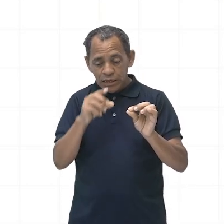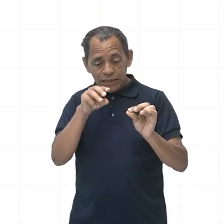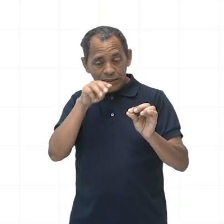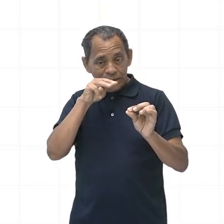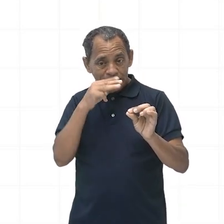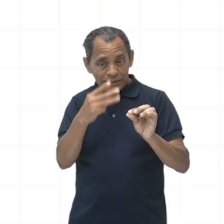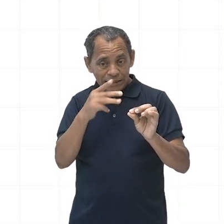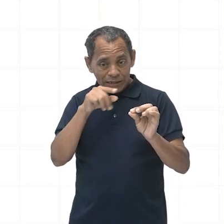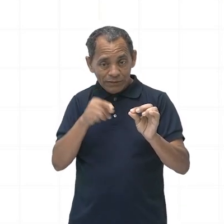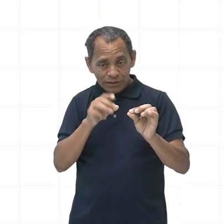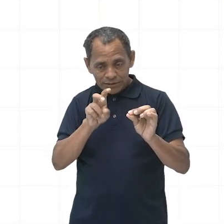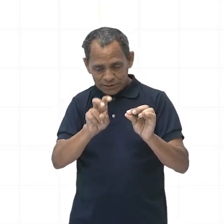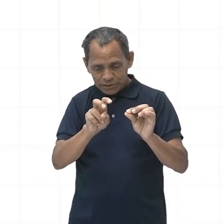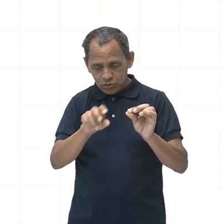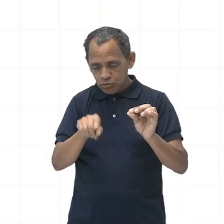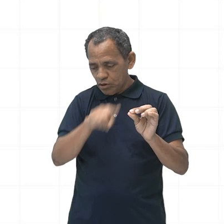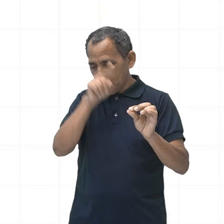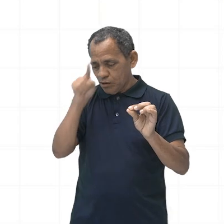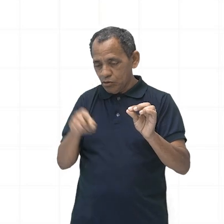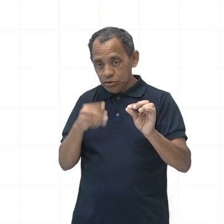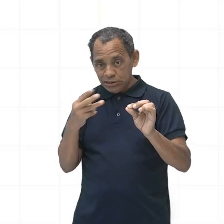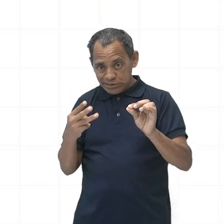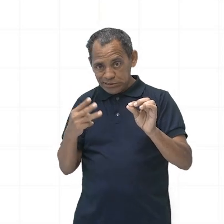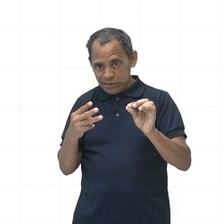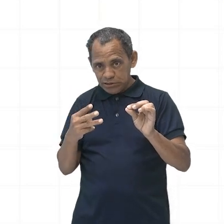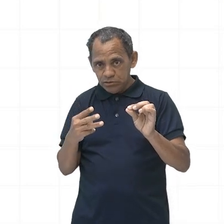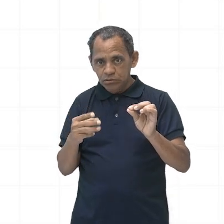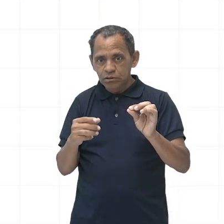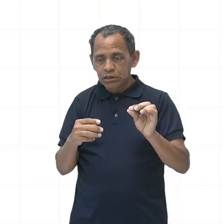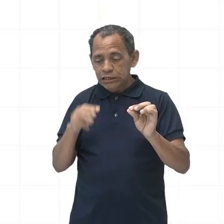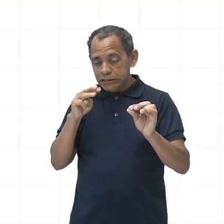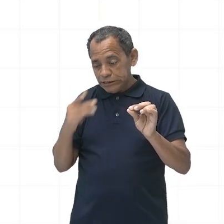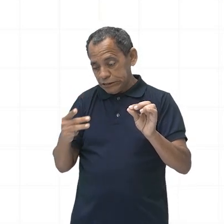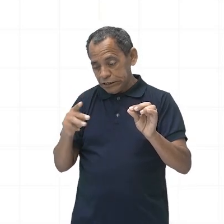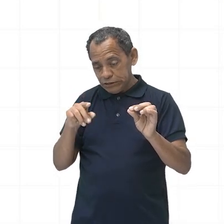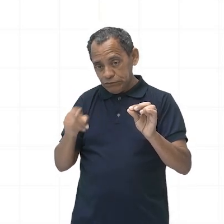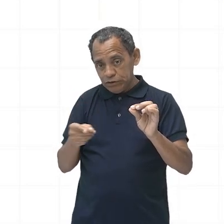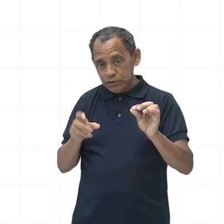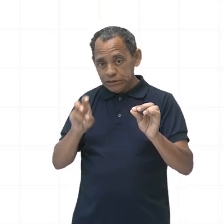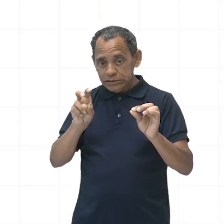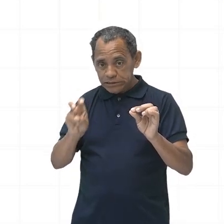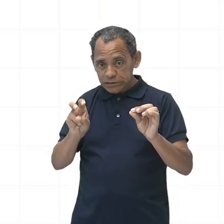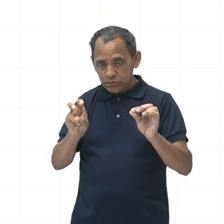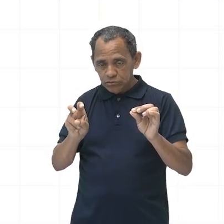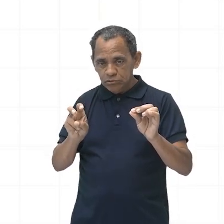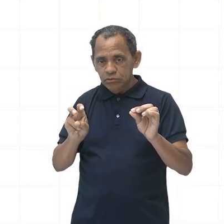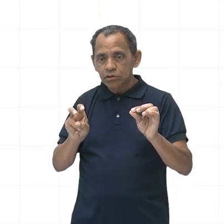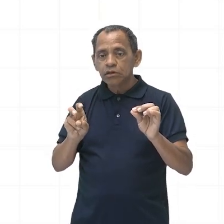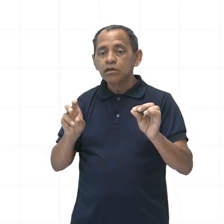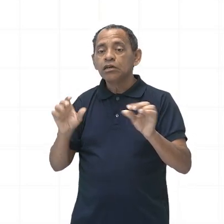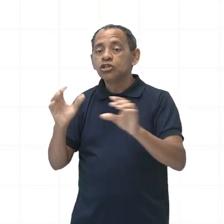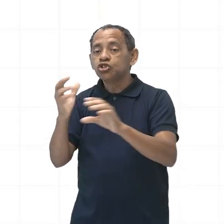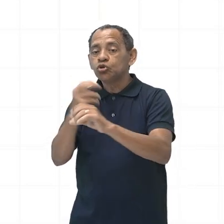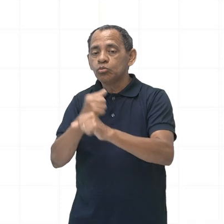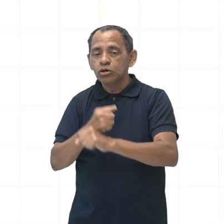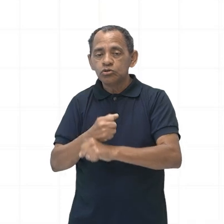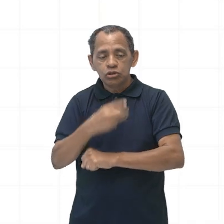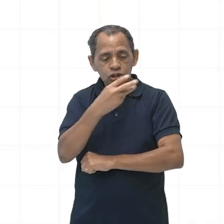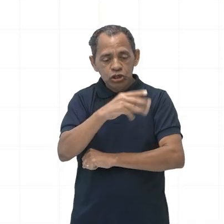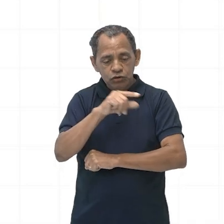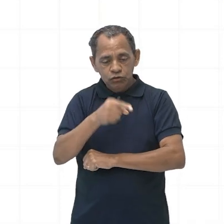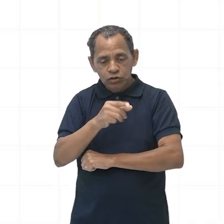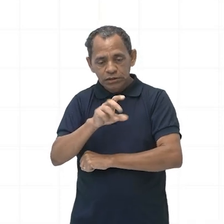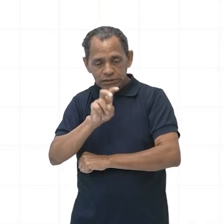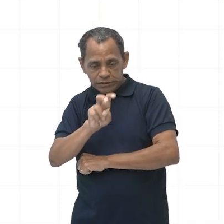3,5, que será o terceiro cone. Então, 3,5 mais 3,5, nós sabemos que é igual